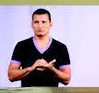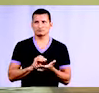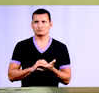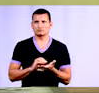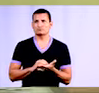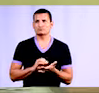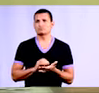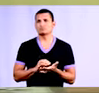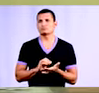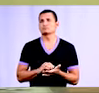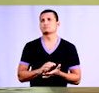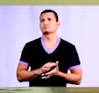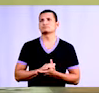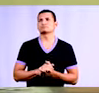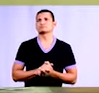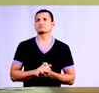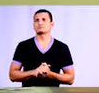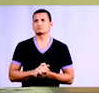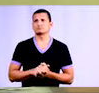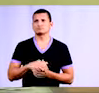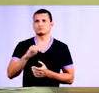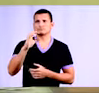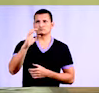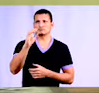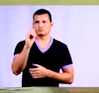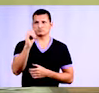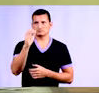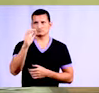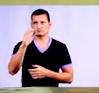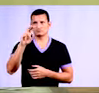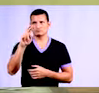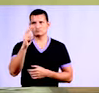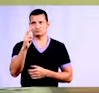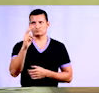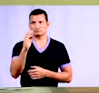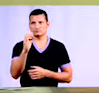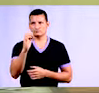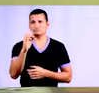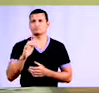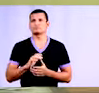Mais ou menos, porque na realidade o cache, né,